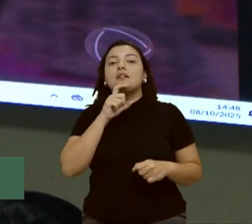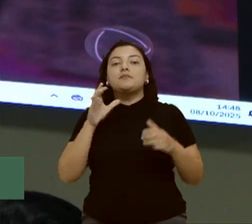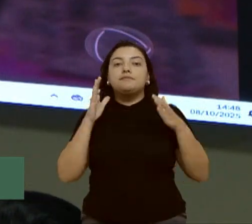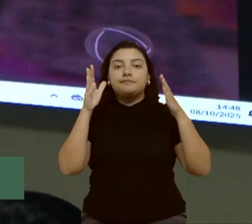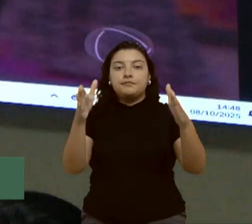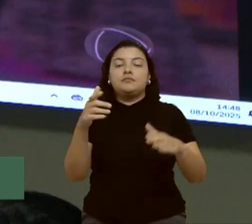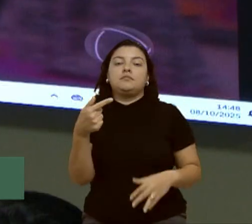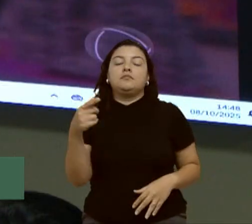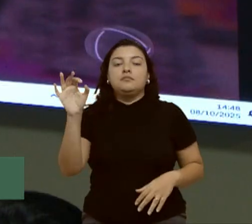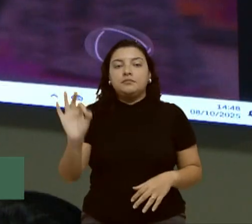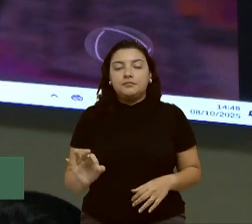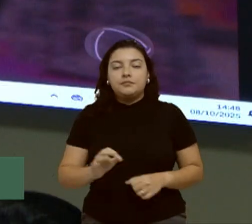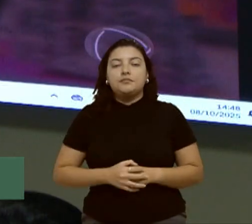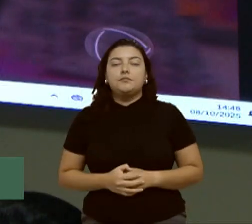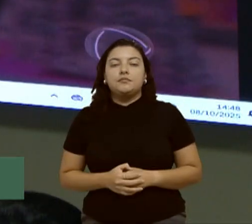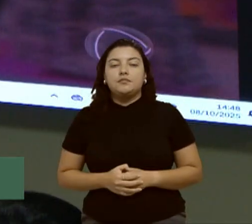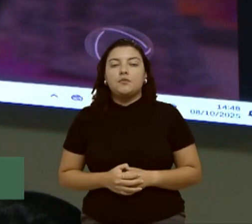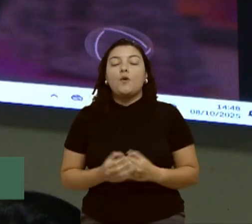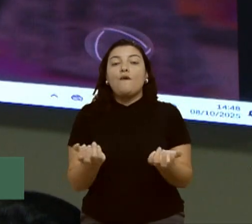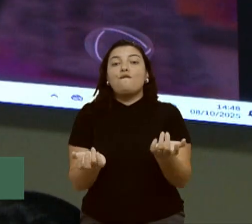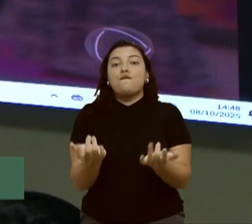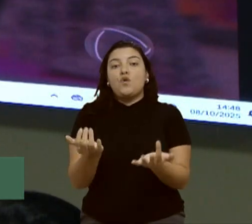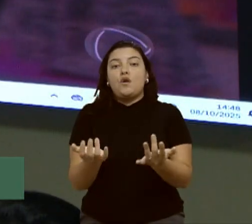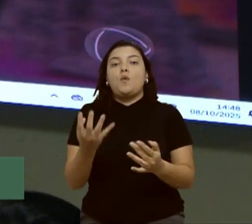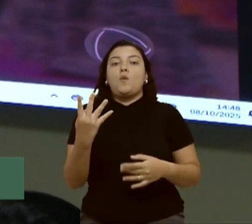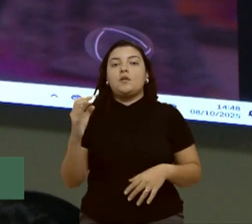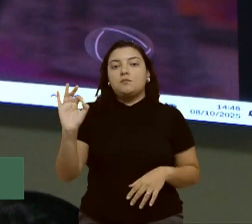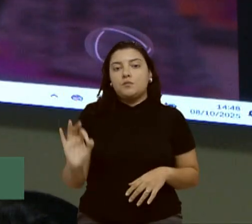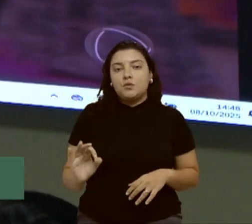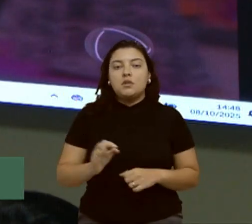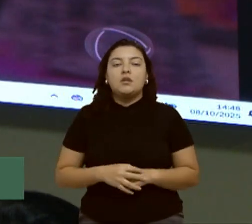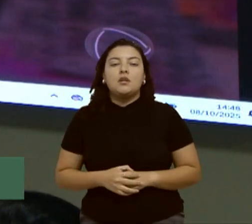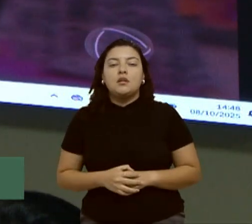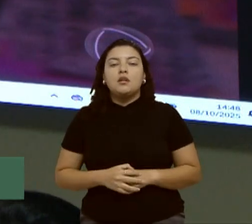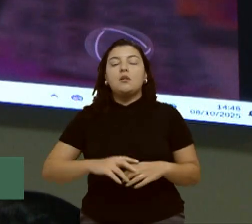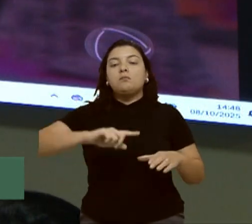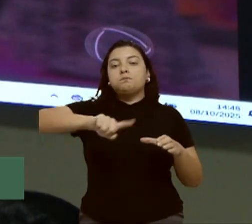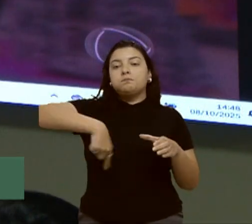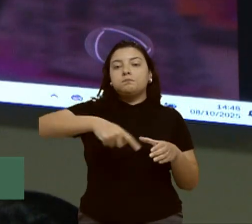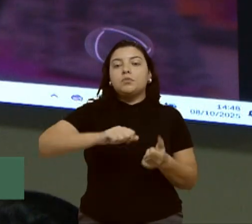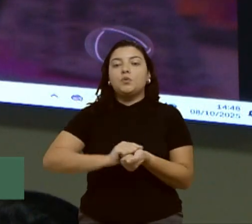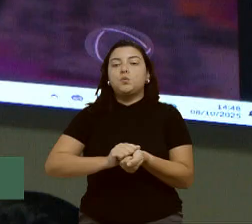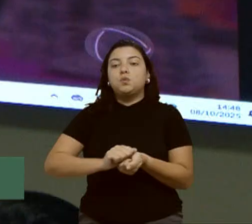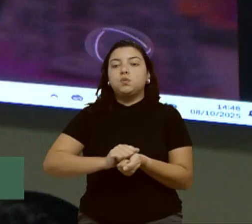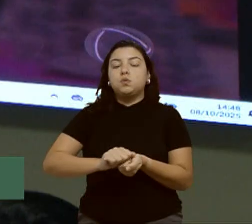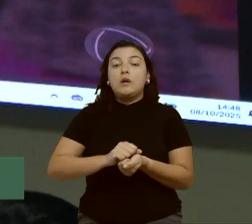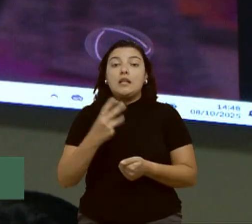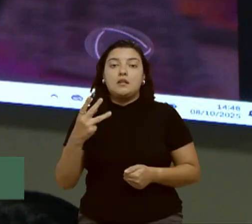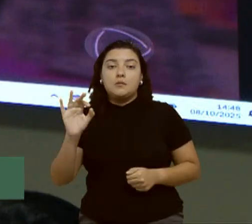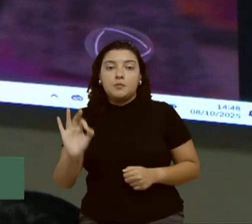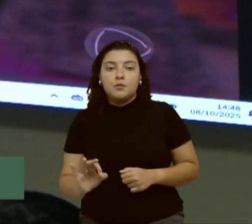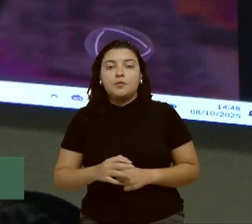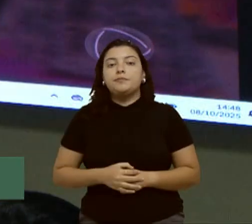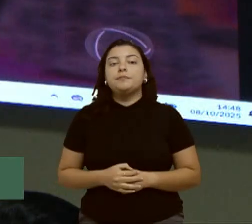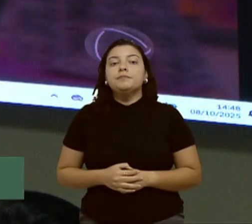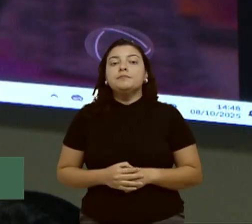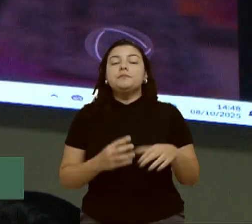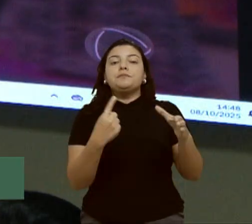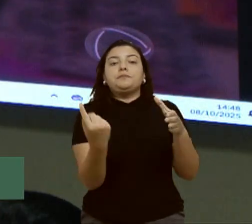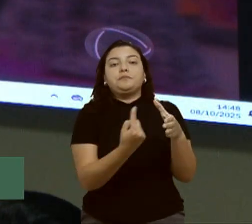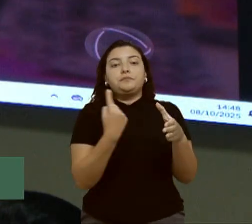Ar-condicionado, 7%. Fogão, 4%. Lavadora de roupas, 3%.